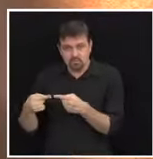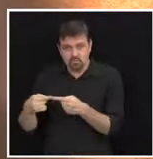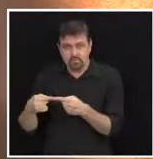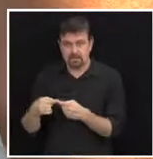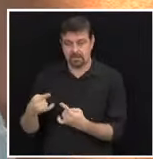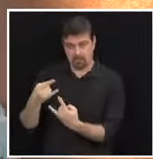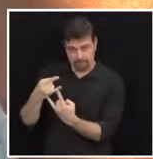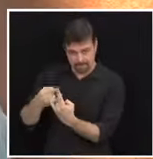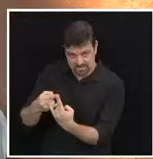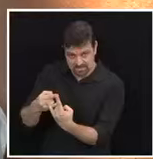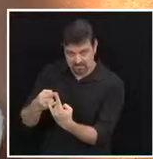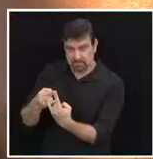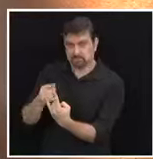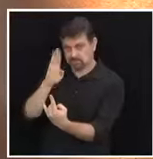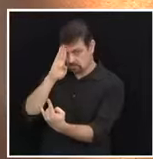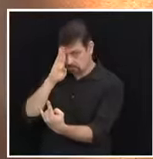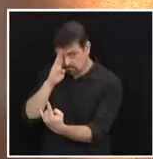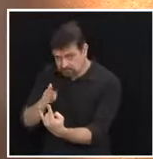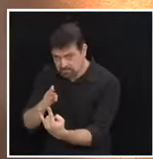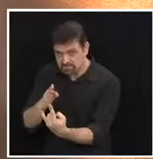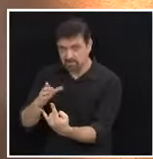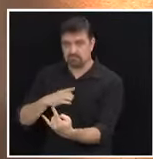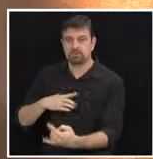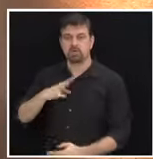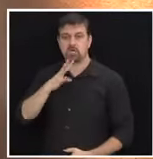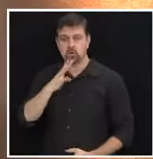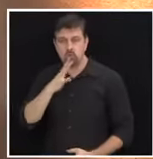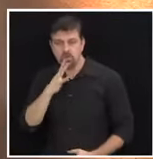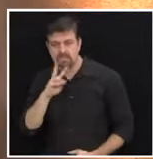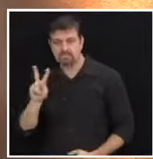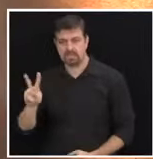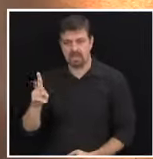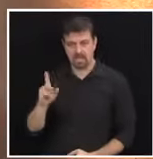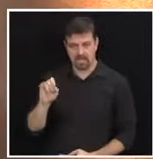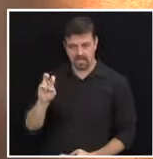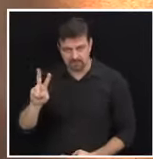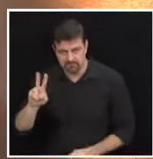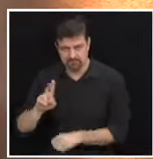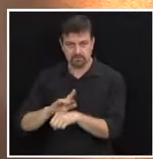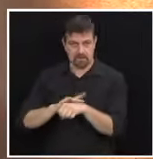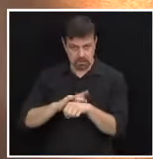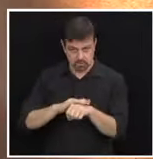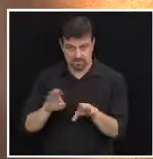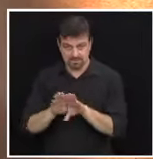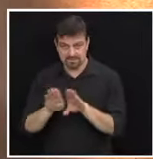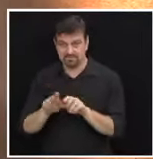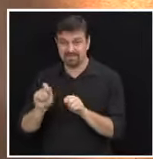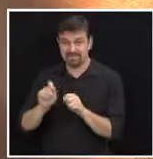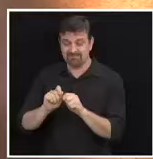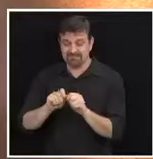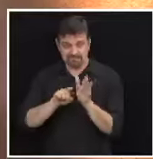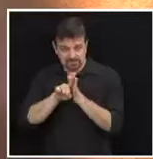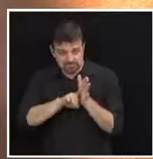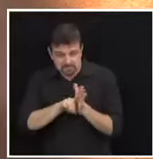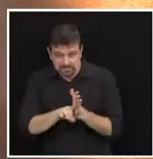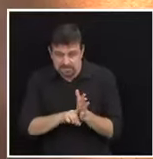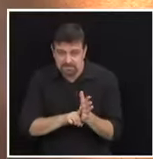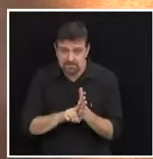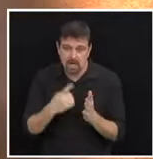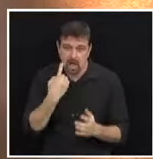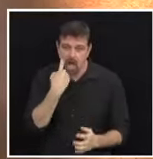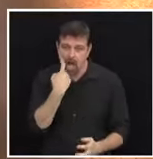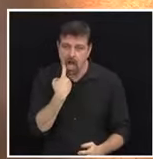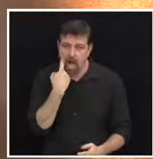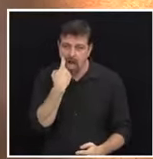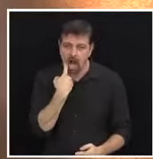usar o preservativo, você ter conhecimento da doença, mas também fazer o teste. O que se descobriu? Que